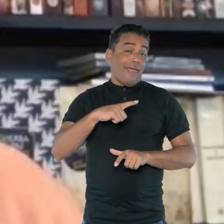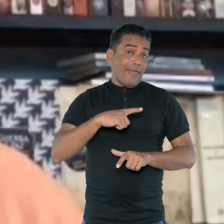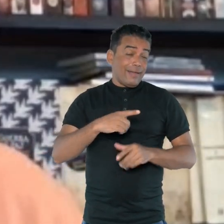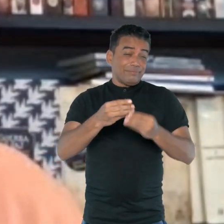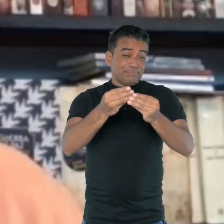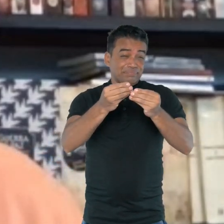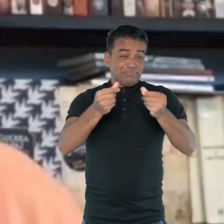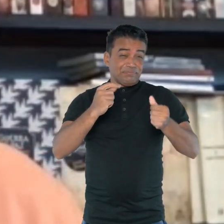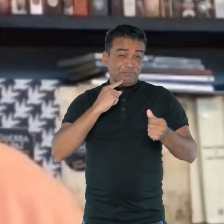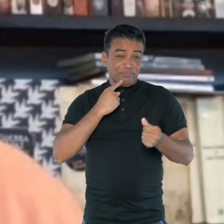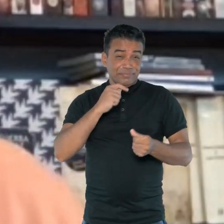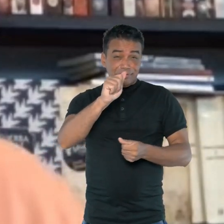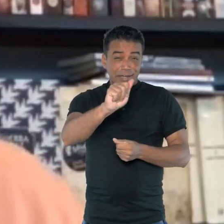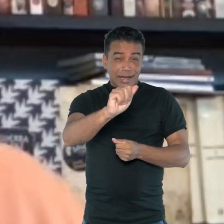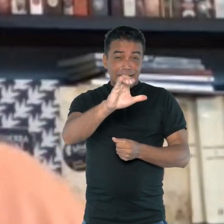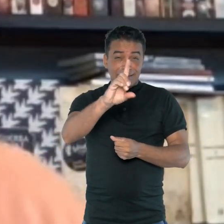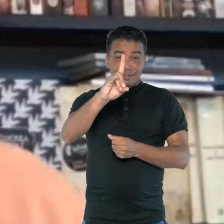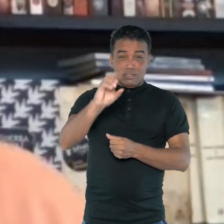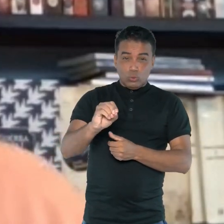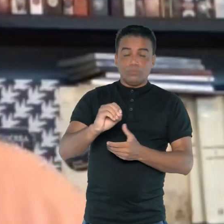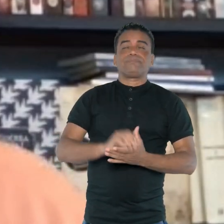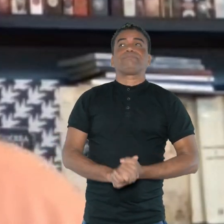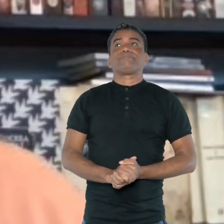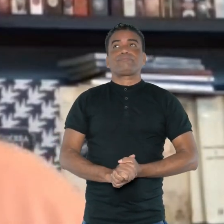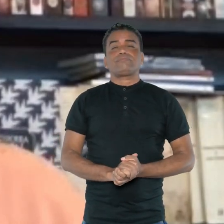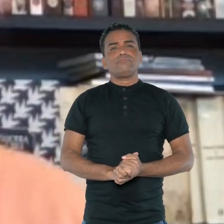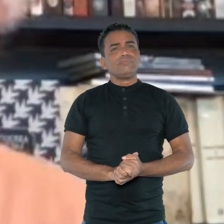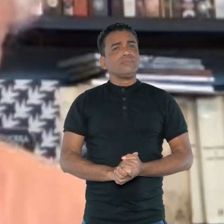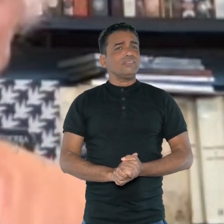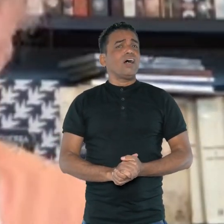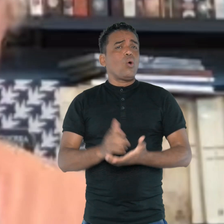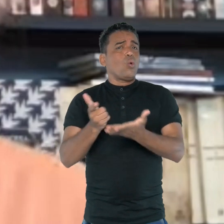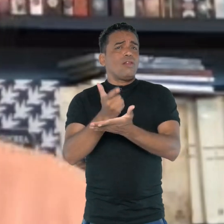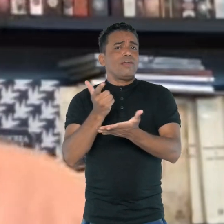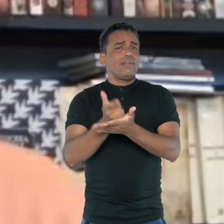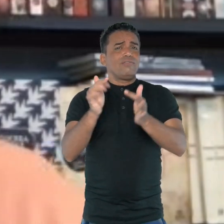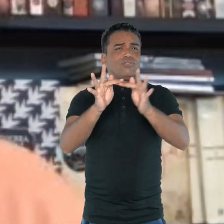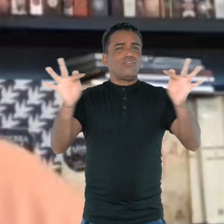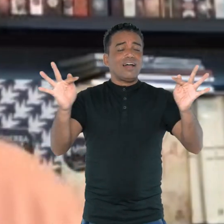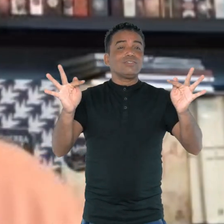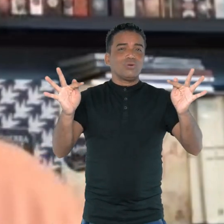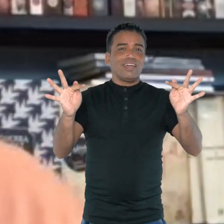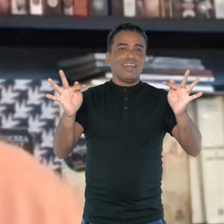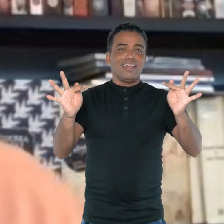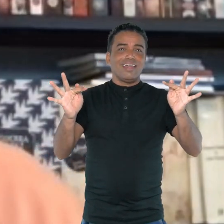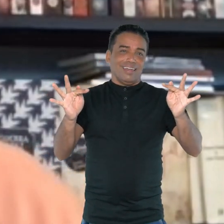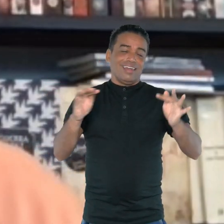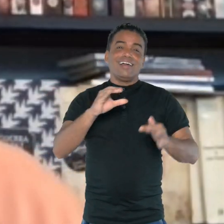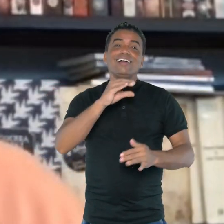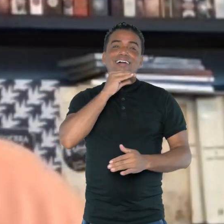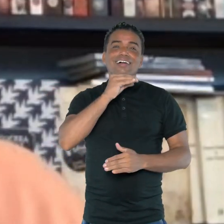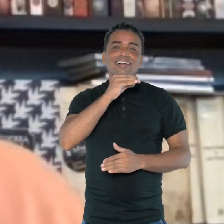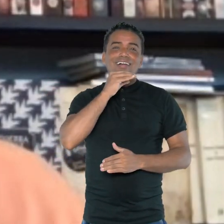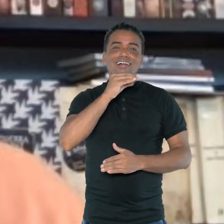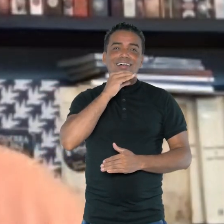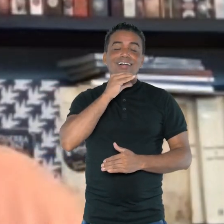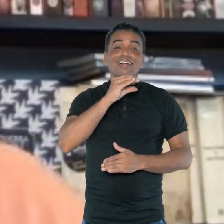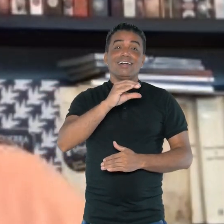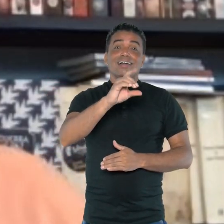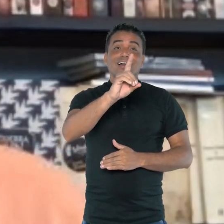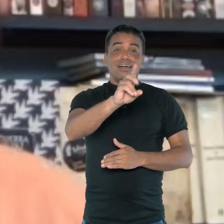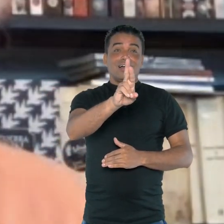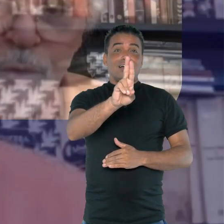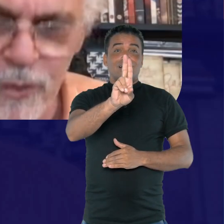o título do livro e que é uma frase do Carlos Drummond de Andrade. Então,